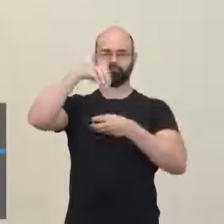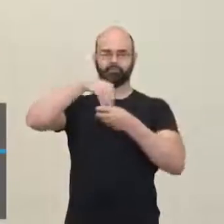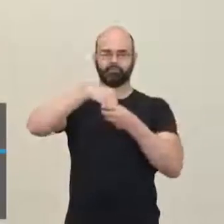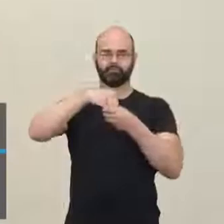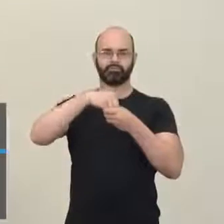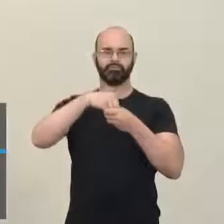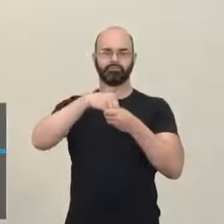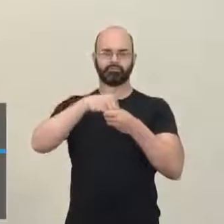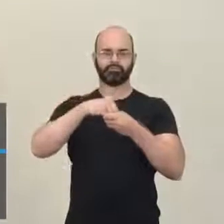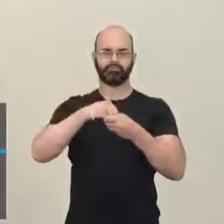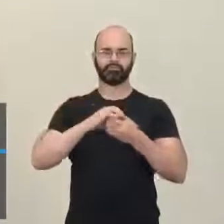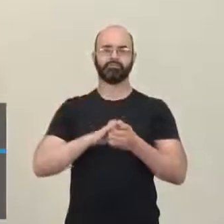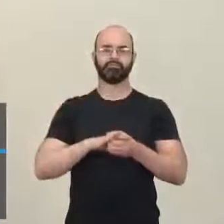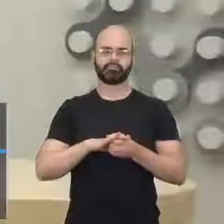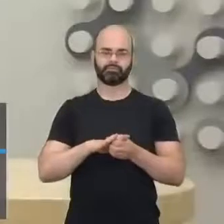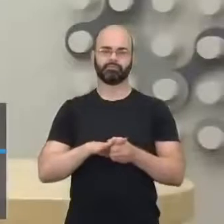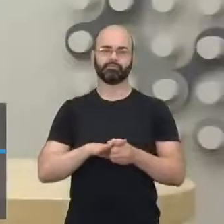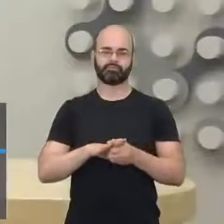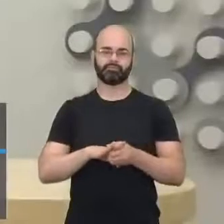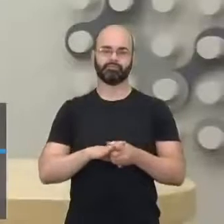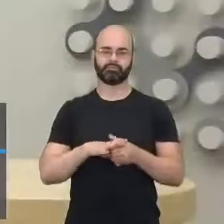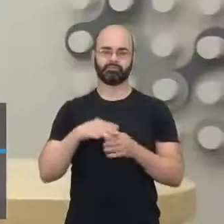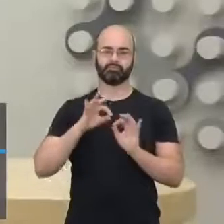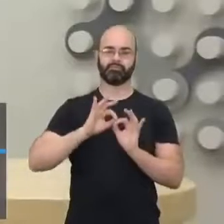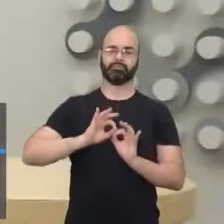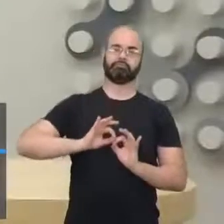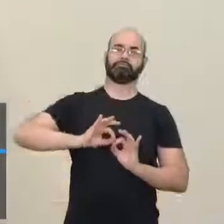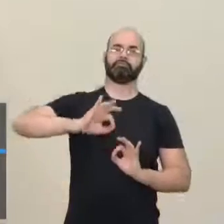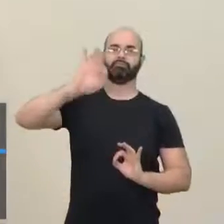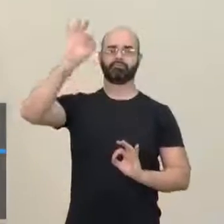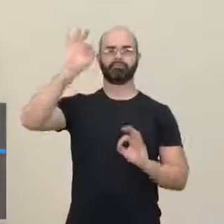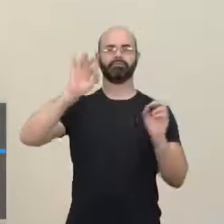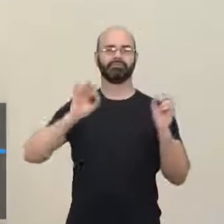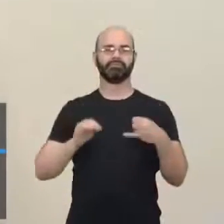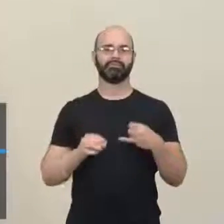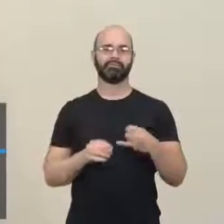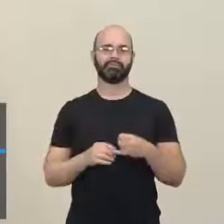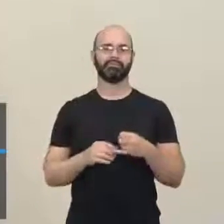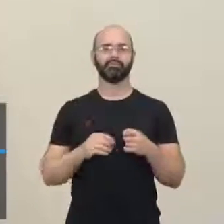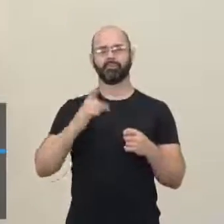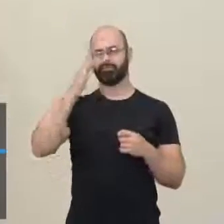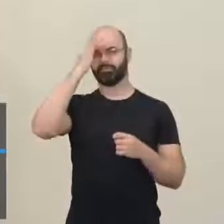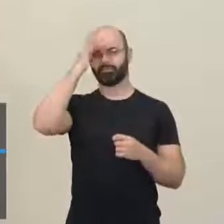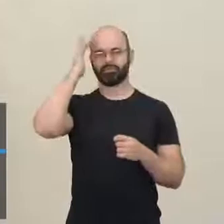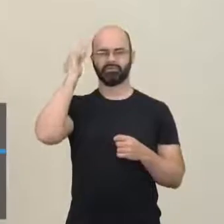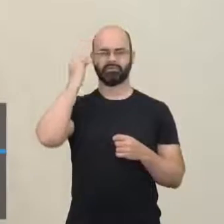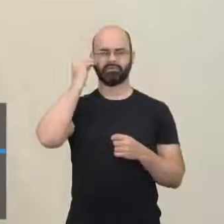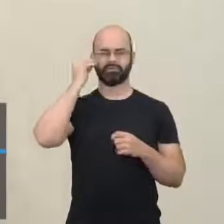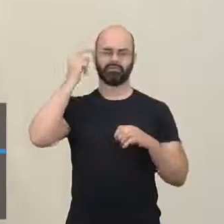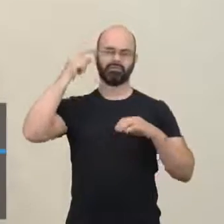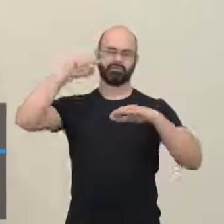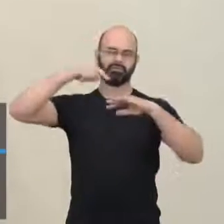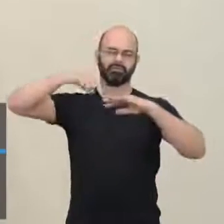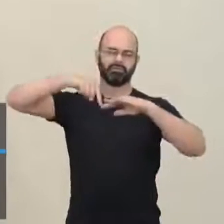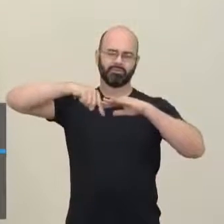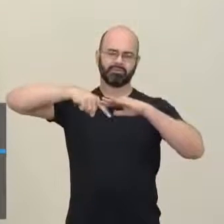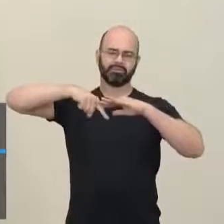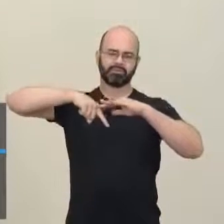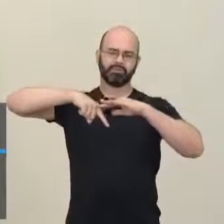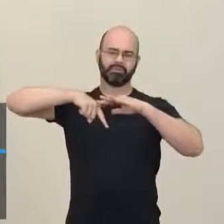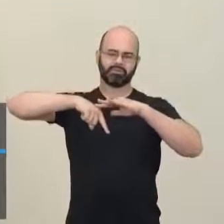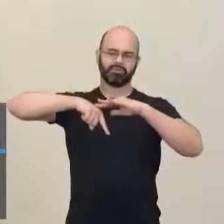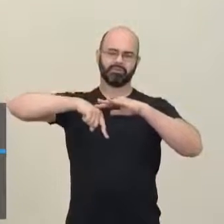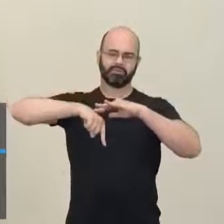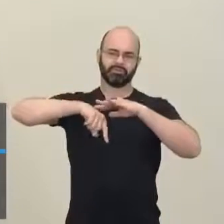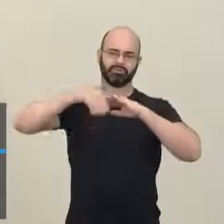é uma extensão muito elevada, né? Sabendo aí que o ser humano fez buracos aí, um maior aí na região da